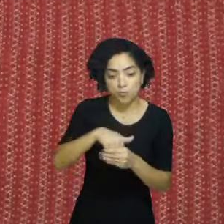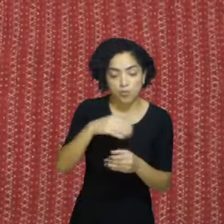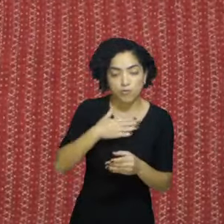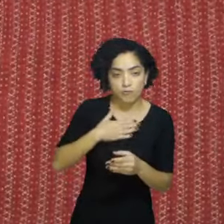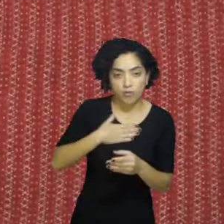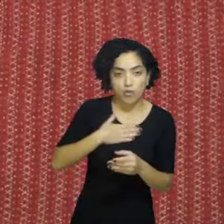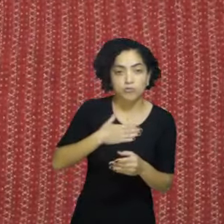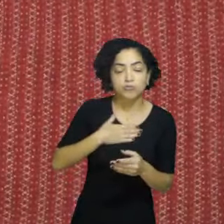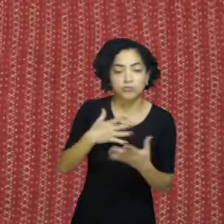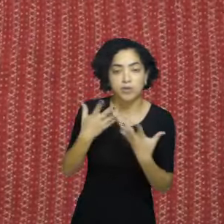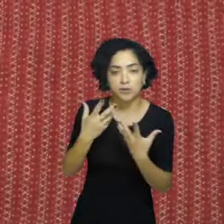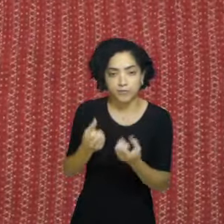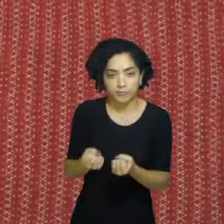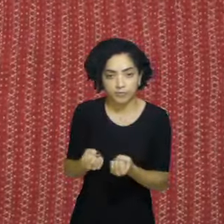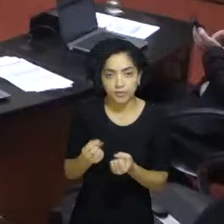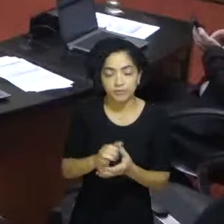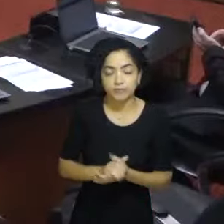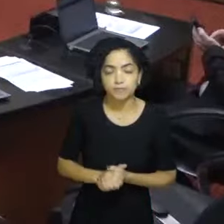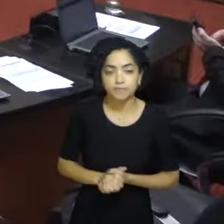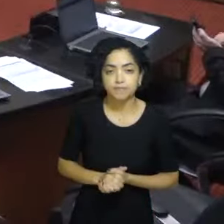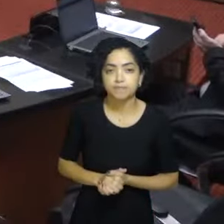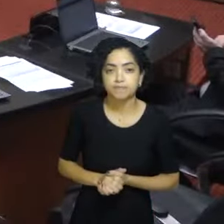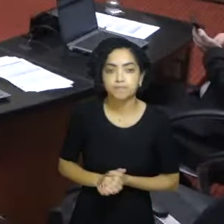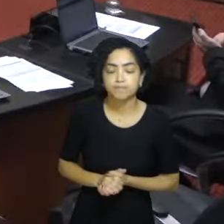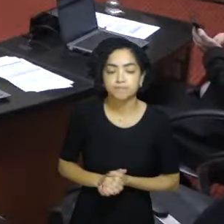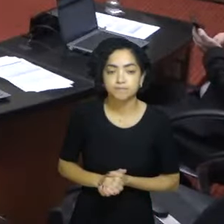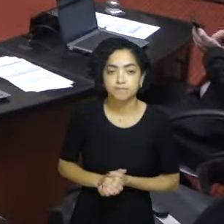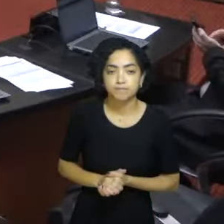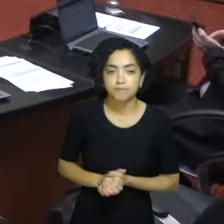ao projeto que venha simplificar esse processo. Obrigado.